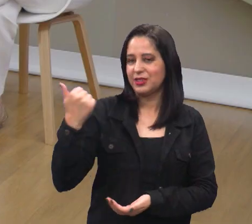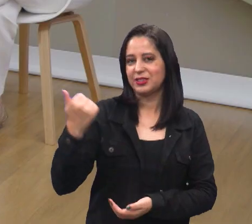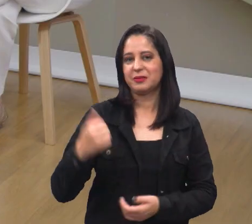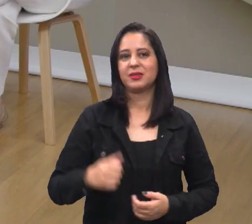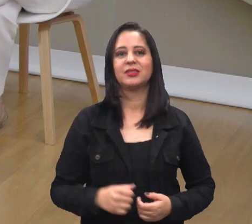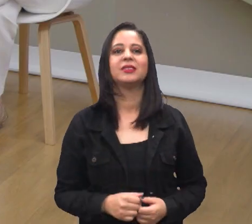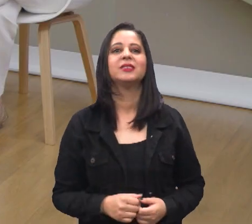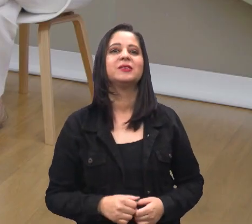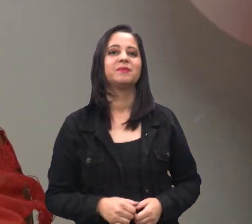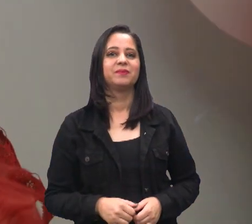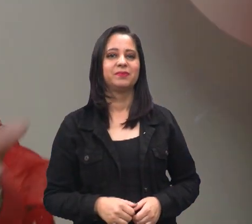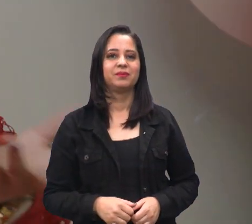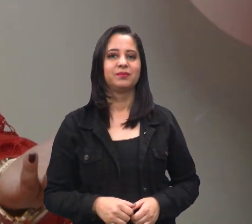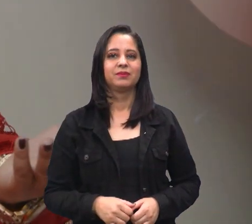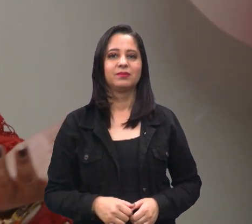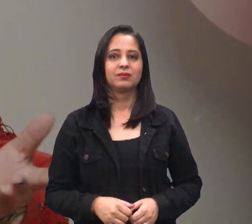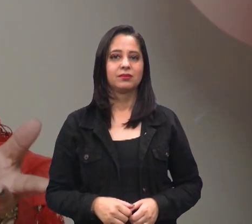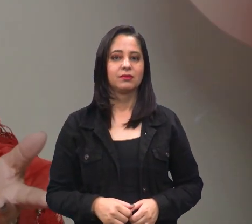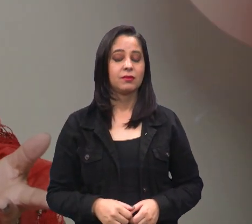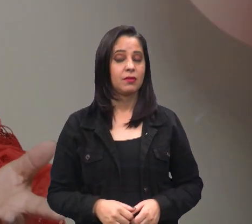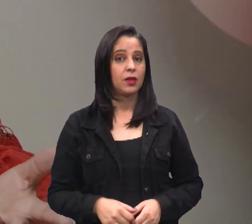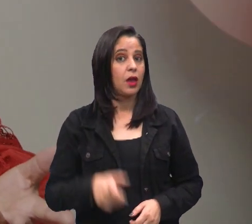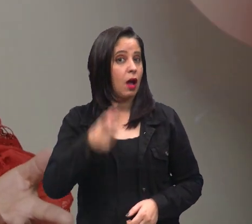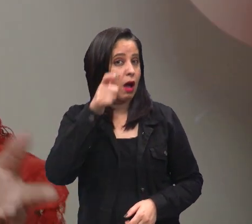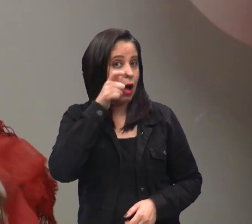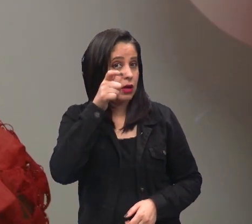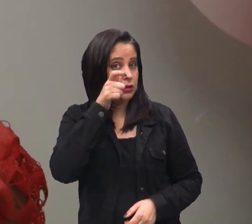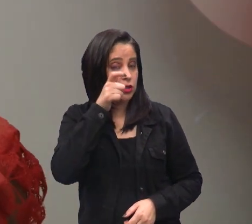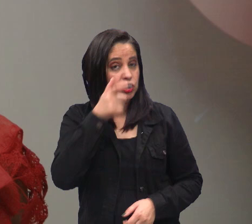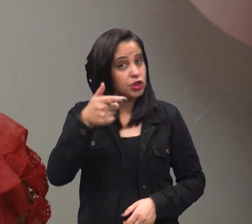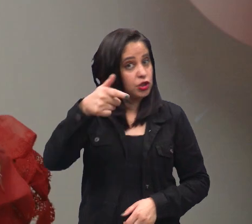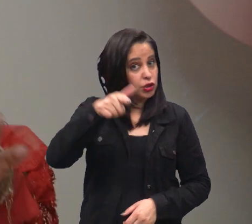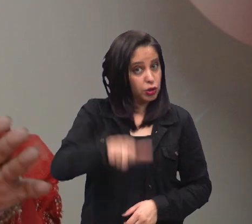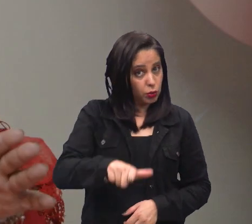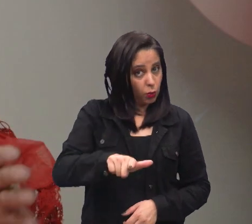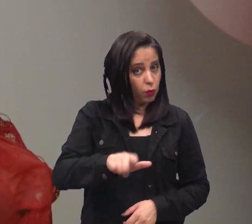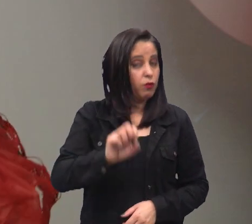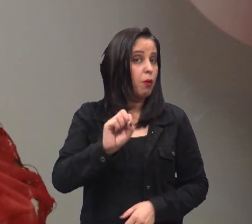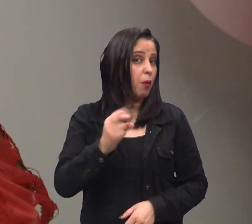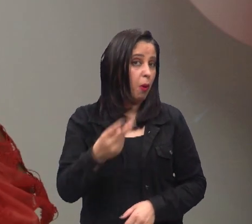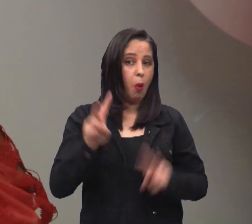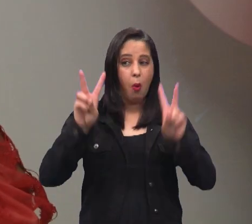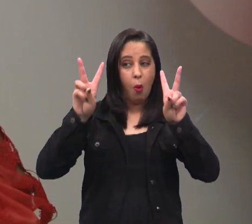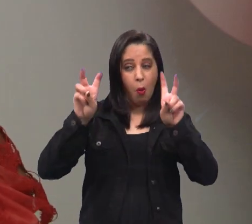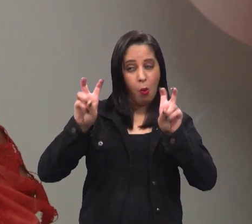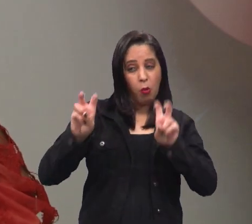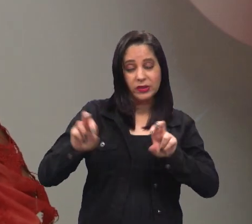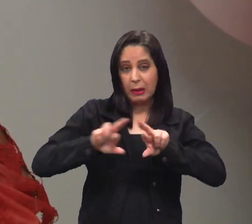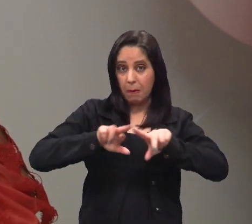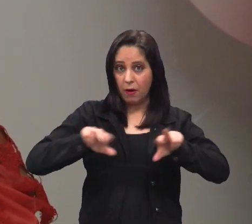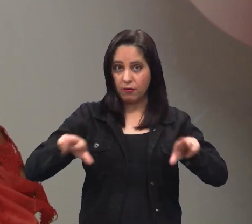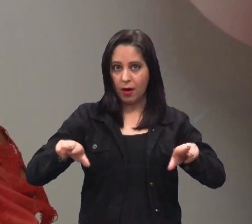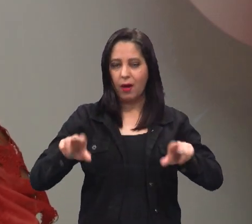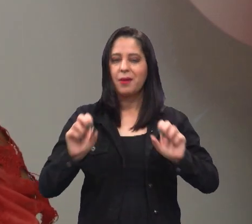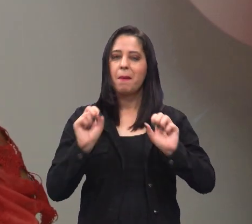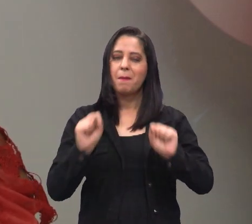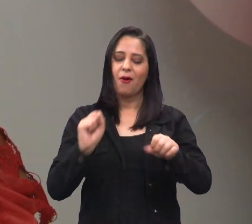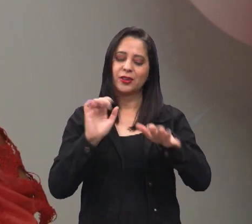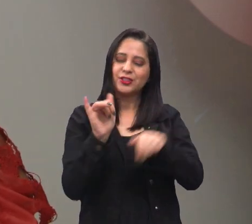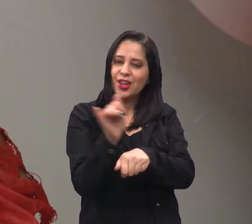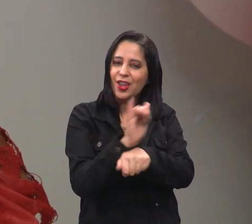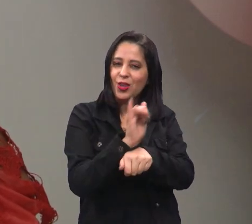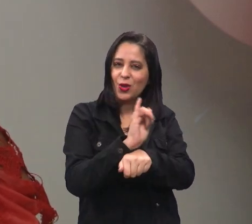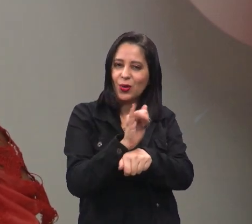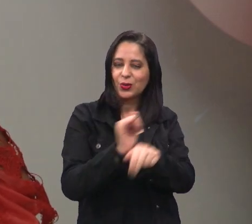Nós que agradecemos. E se você quiser rever esse tema ou outros temas do De Bem com Você, é só acessar a página da